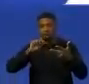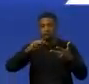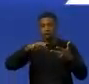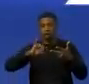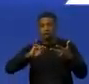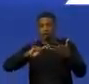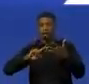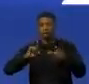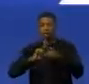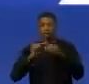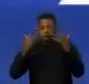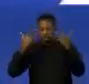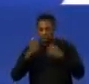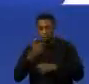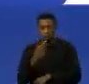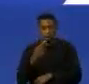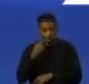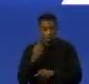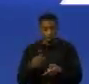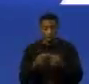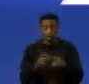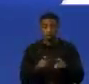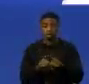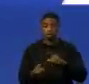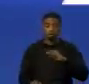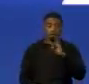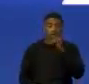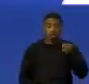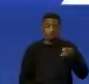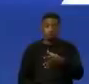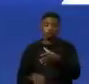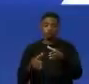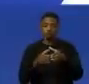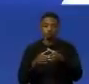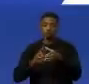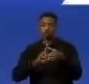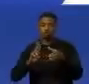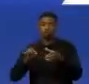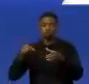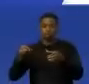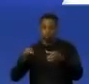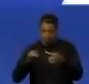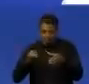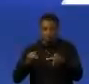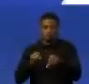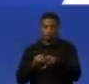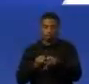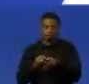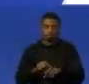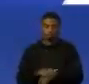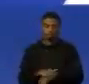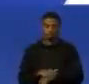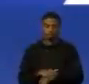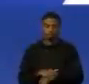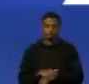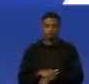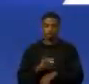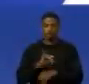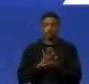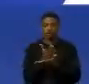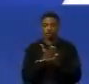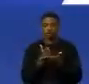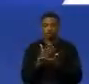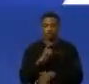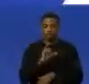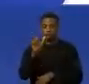o reino Animalia. Só que nós temos aqui uma nova classificação em vigor, VOLS, que a gente está separando aqui os